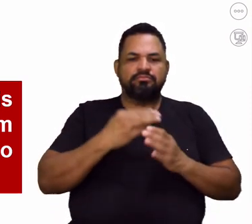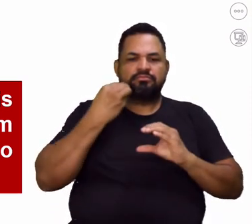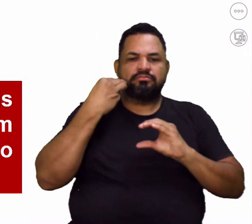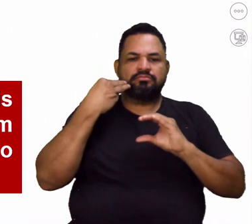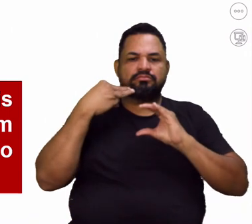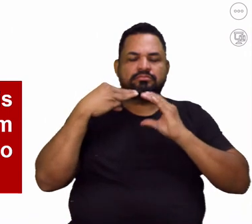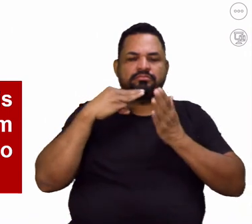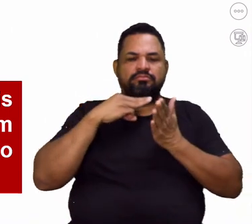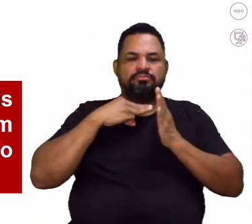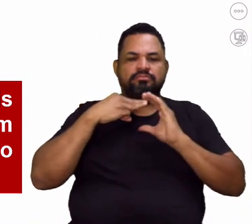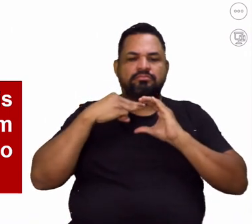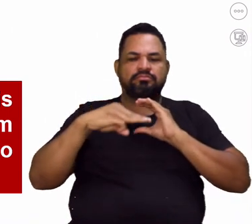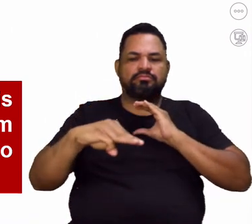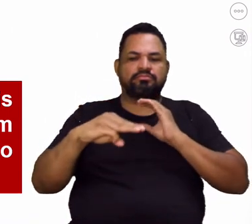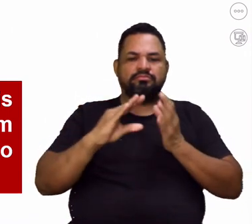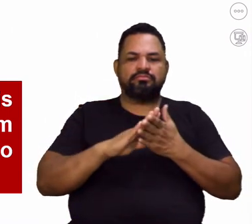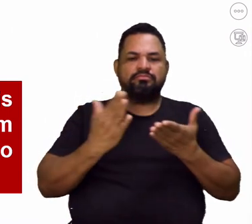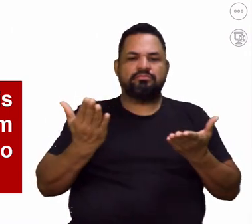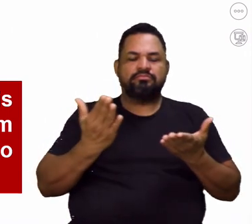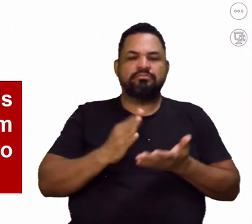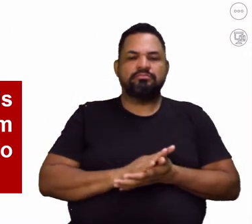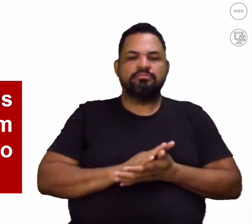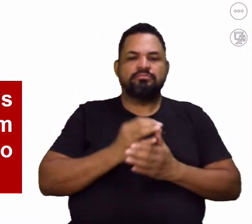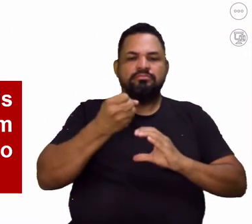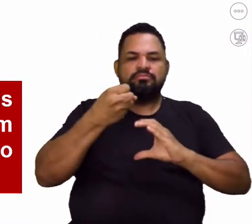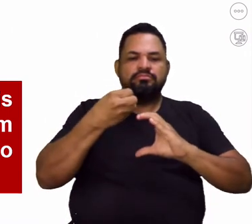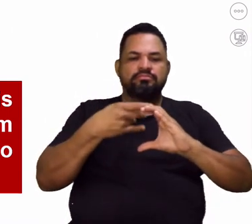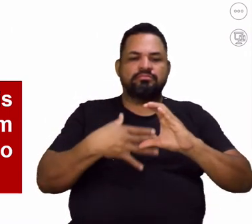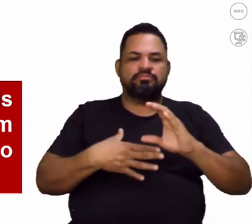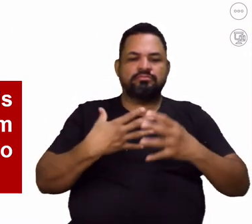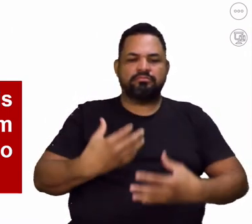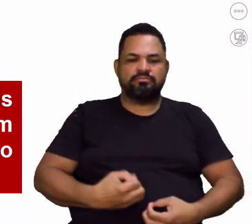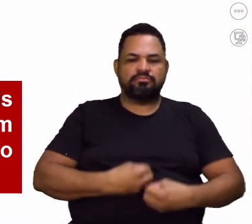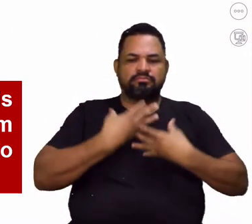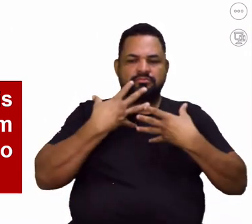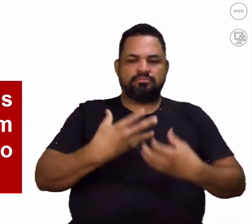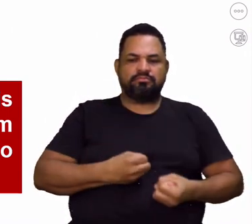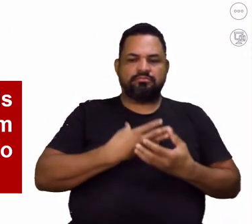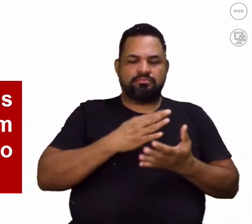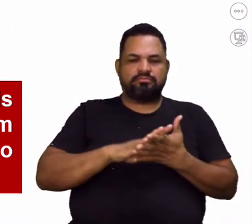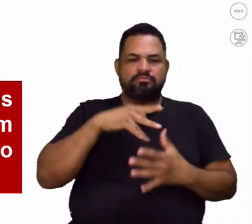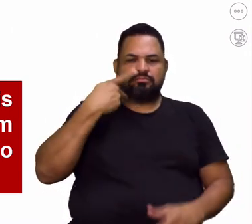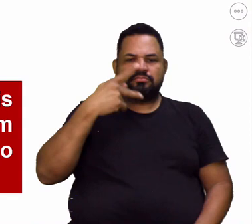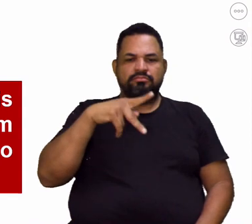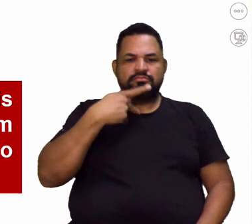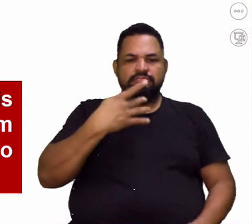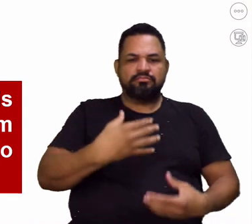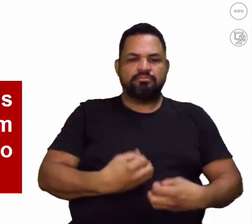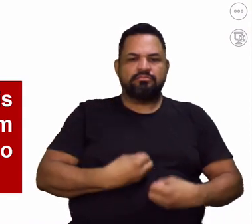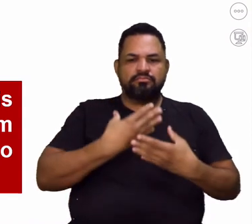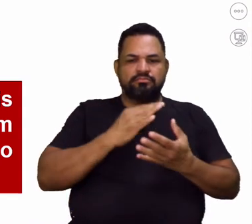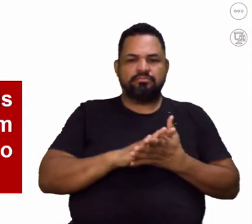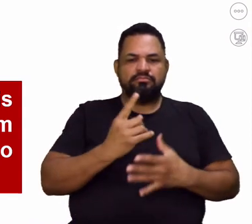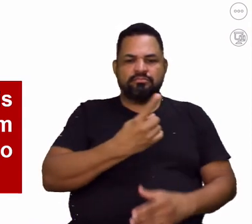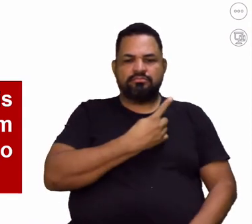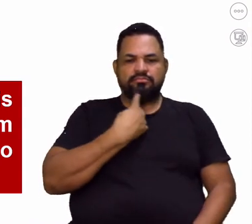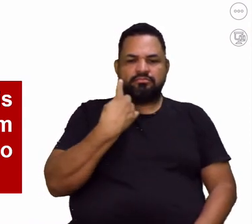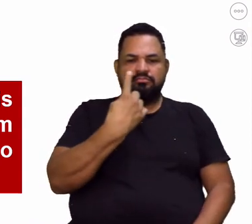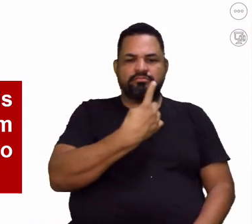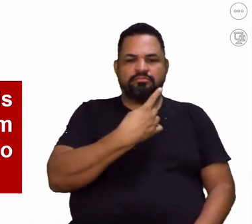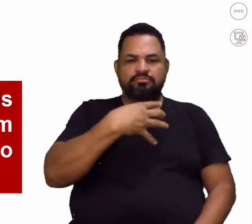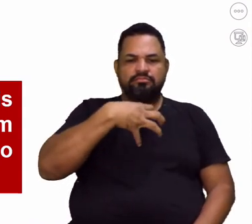essa mensagem nós vamos colocar com uma função poética. Falar de função poética, nós vamos falar